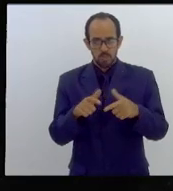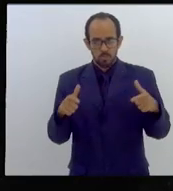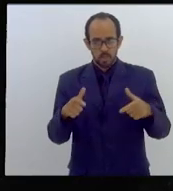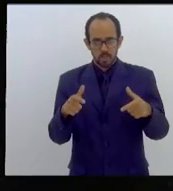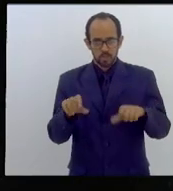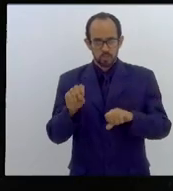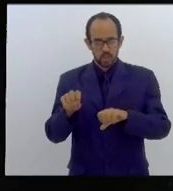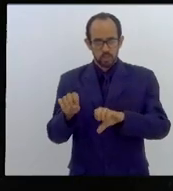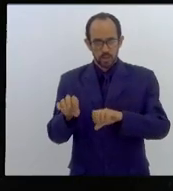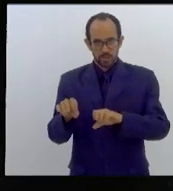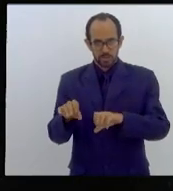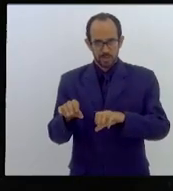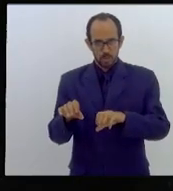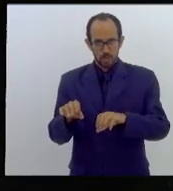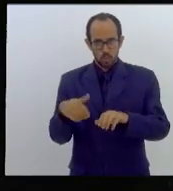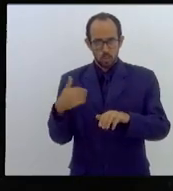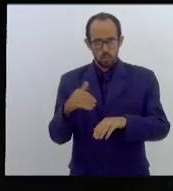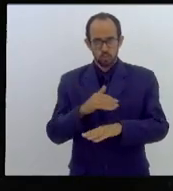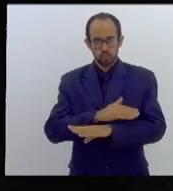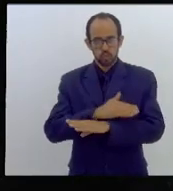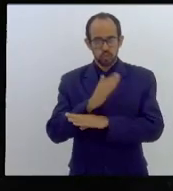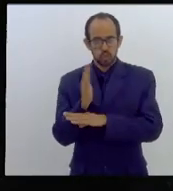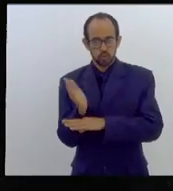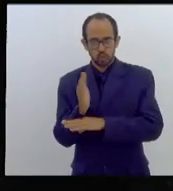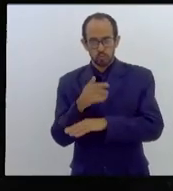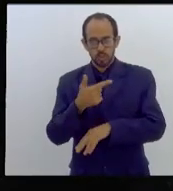integral prevista para